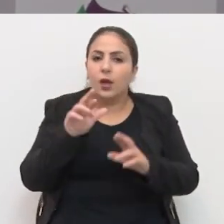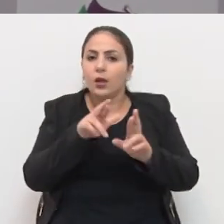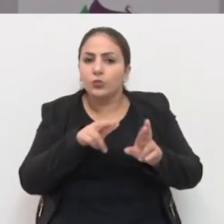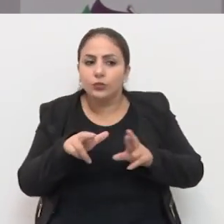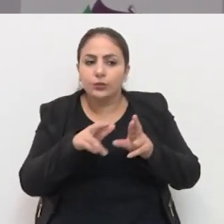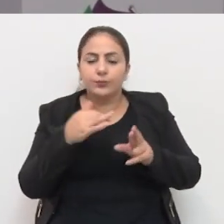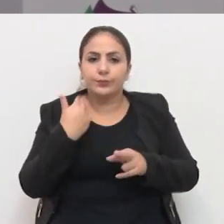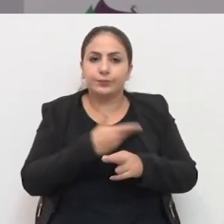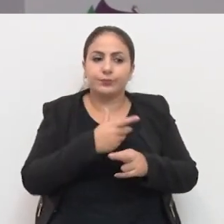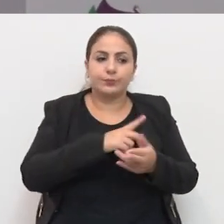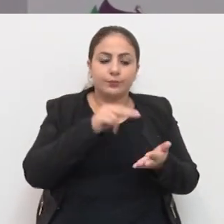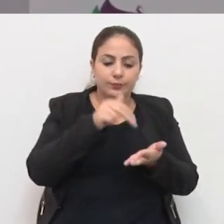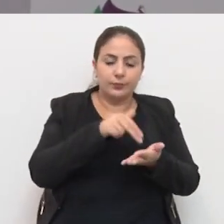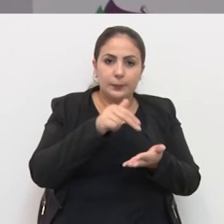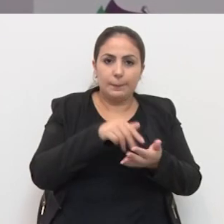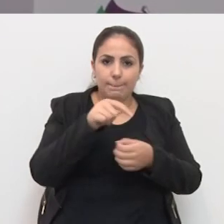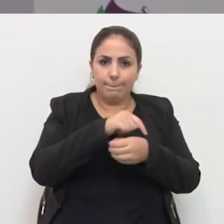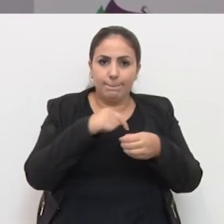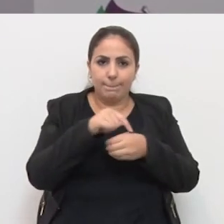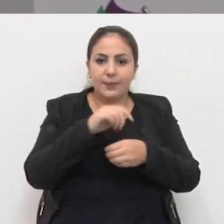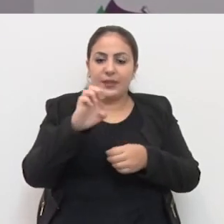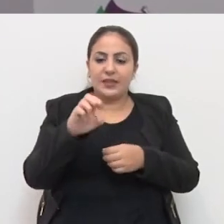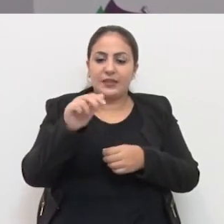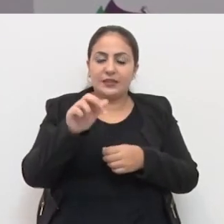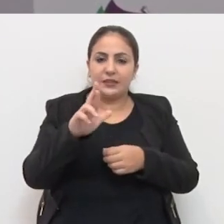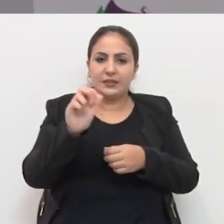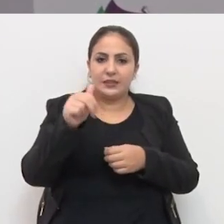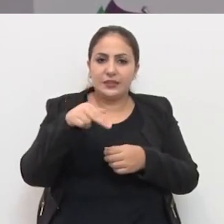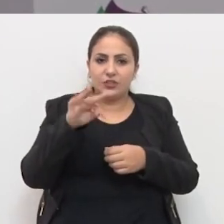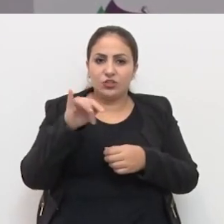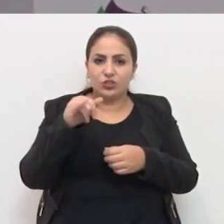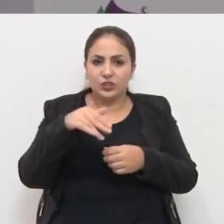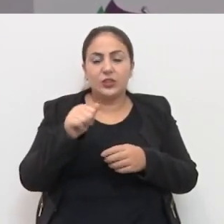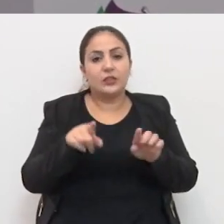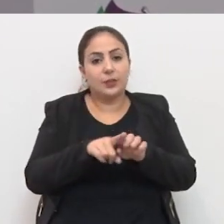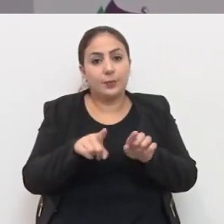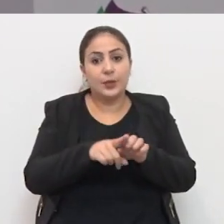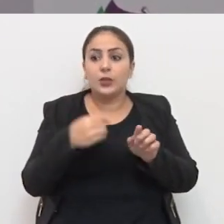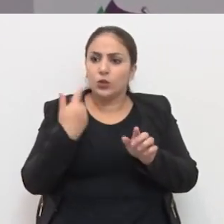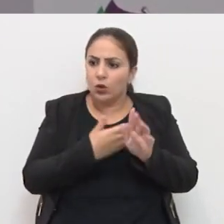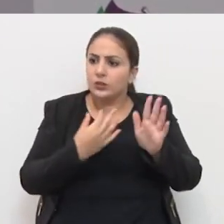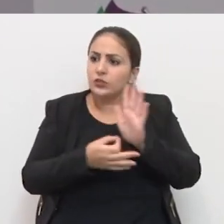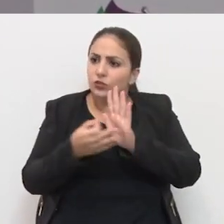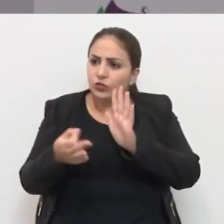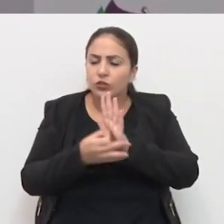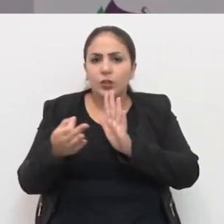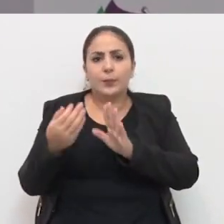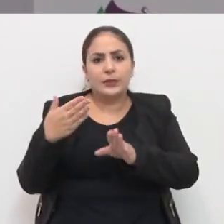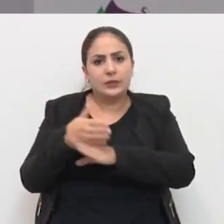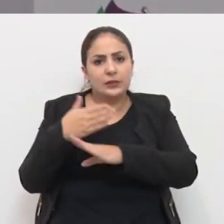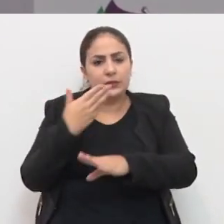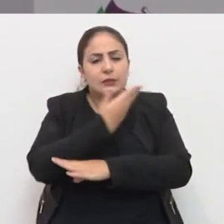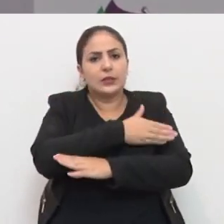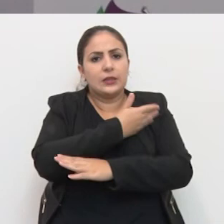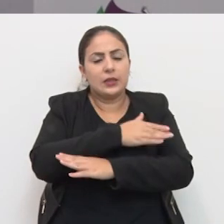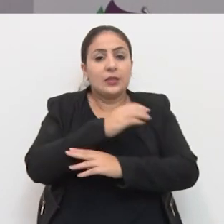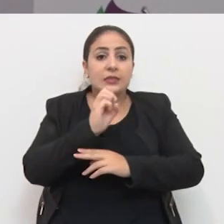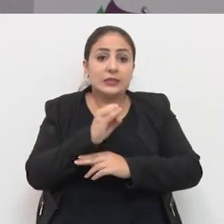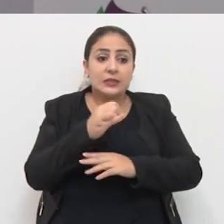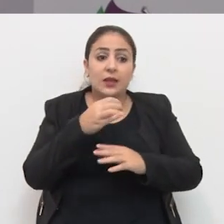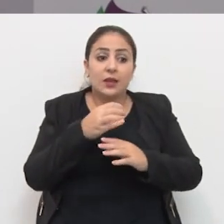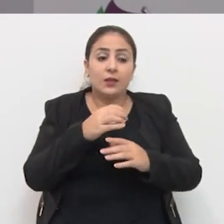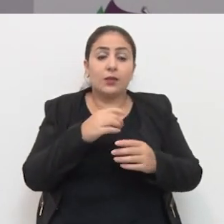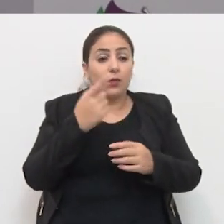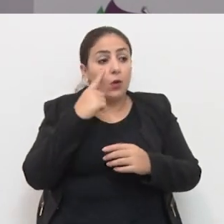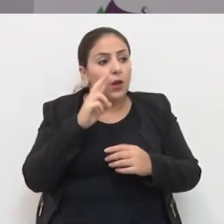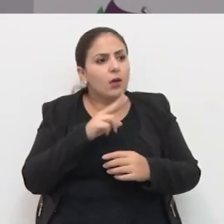região, vamos estar com um núcleo ali na cidade de Ernestina também, para estar indicando esses meninos para estarem treinando ali, e o menino que se destacar, nós